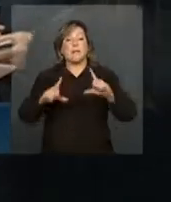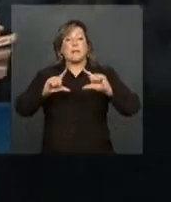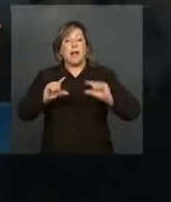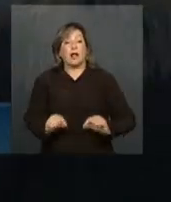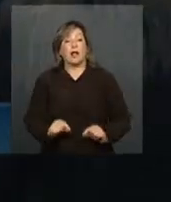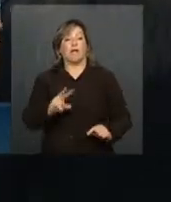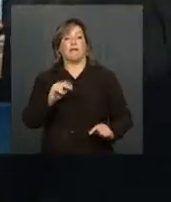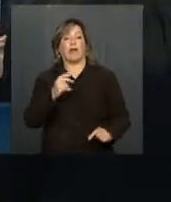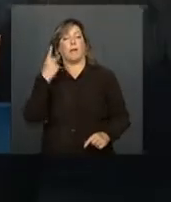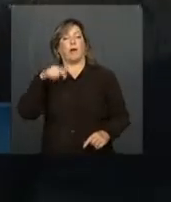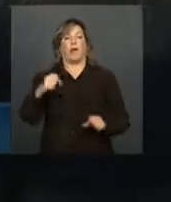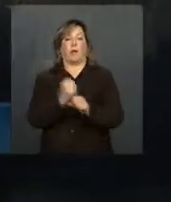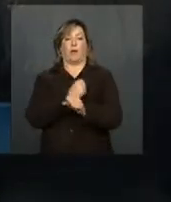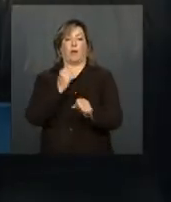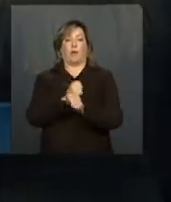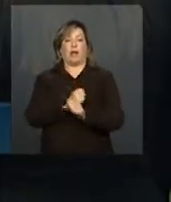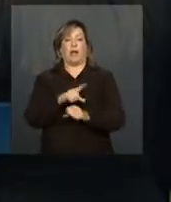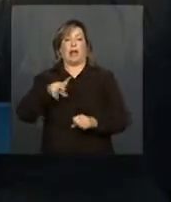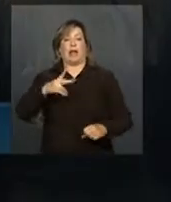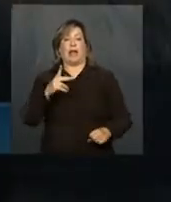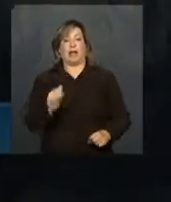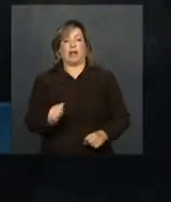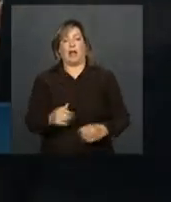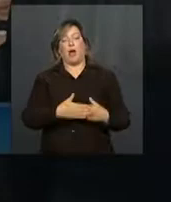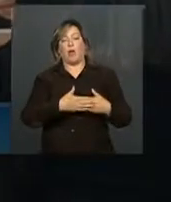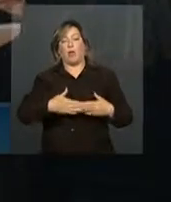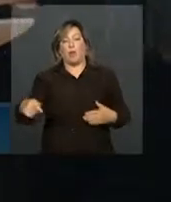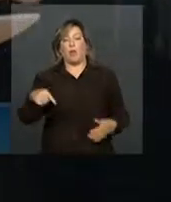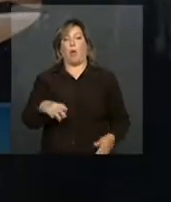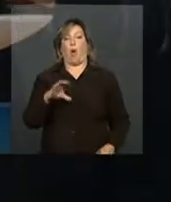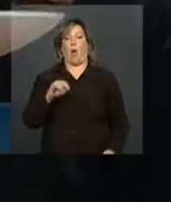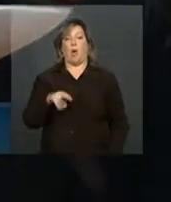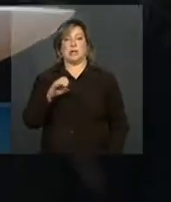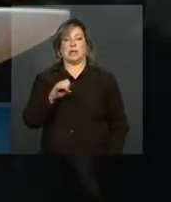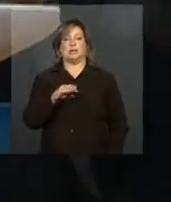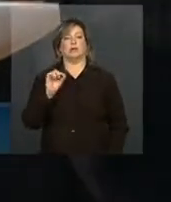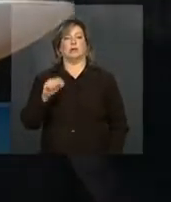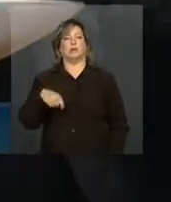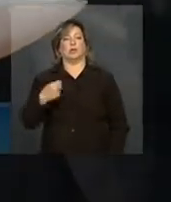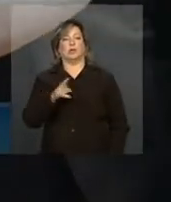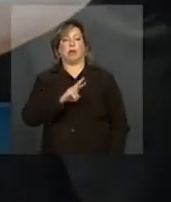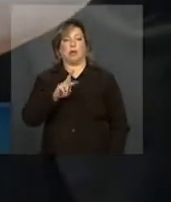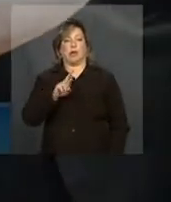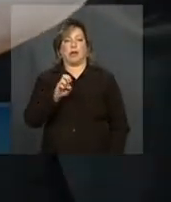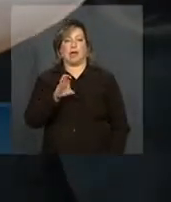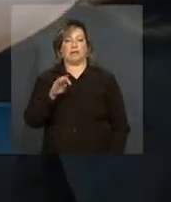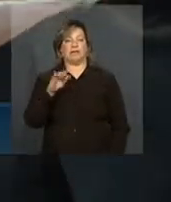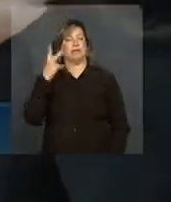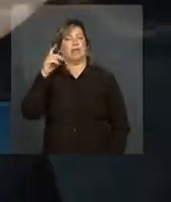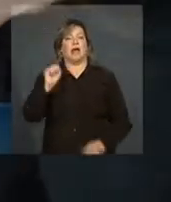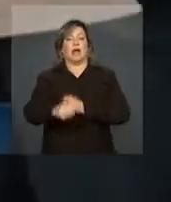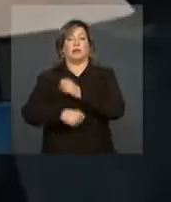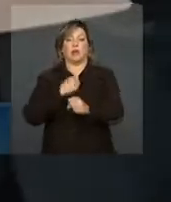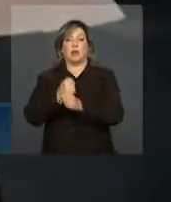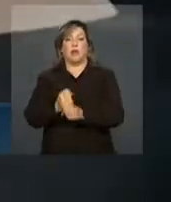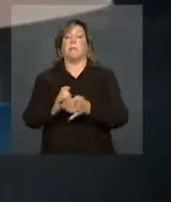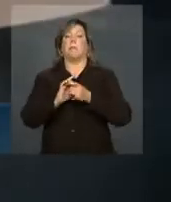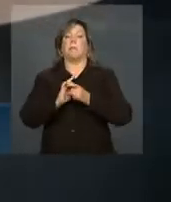construção e Operação da linha ao longo da concessão que é a chamada receita anual